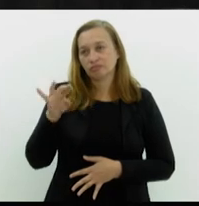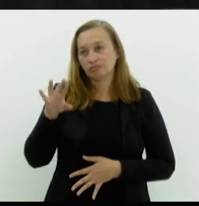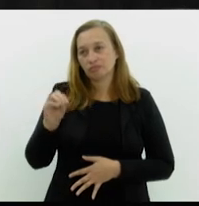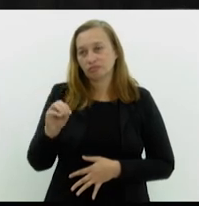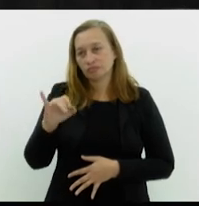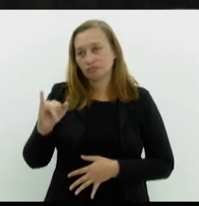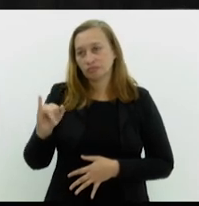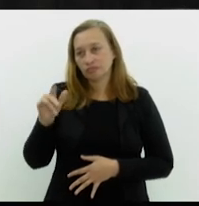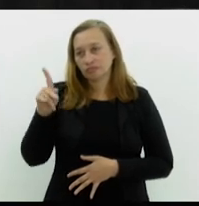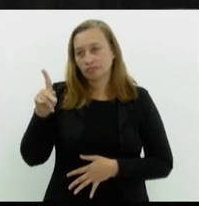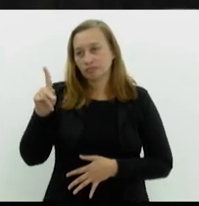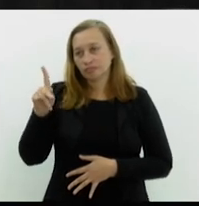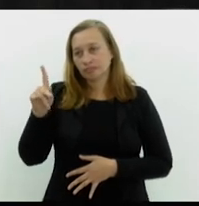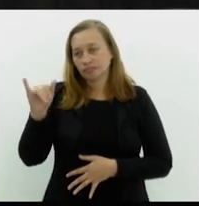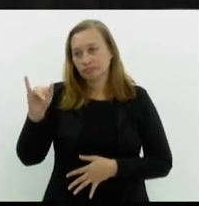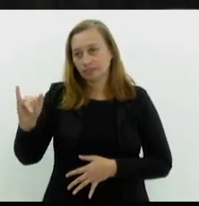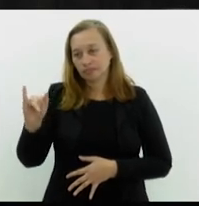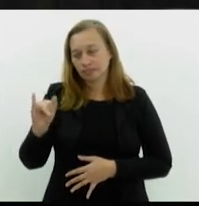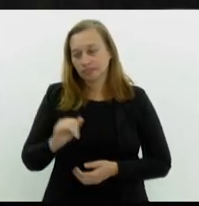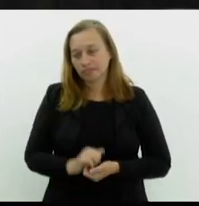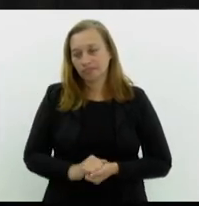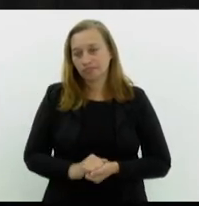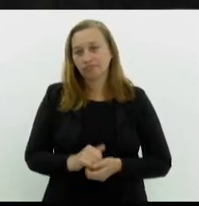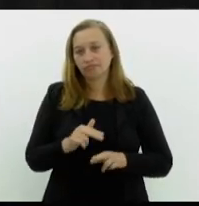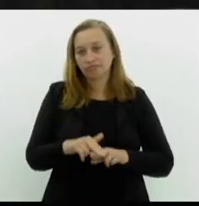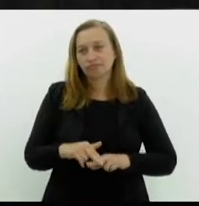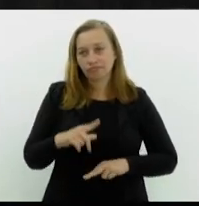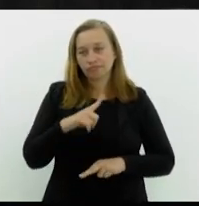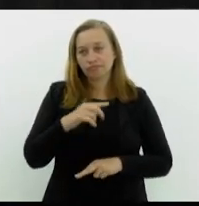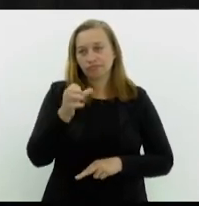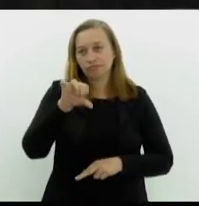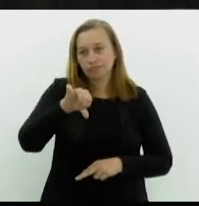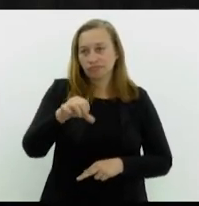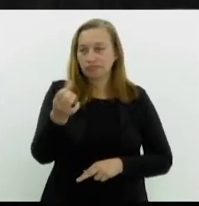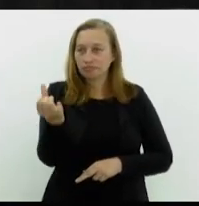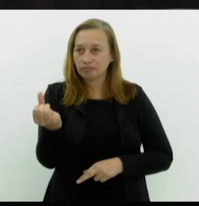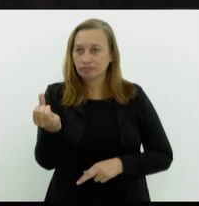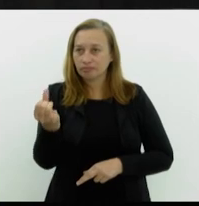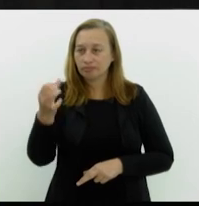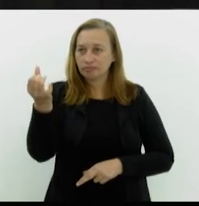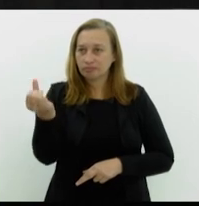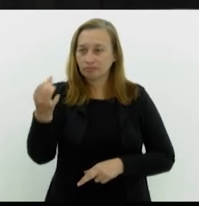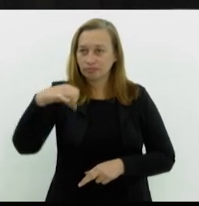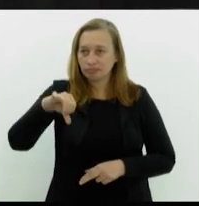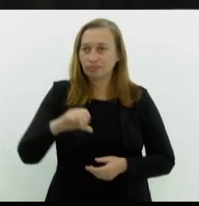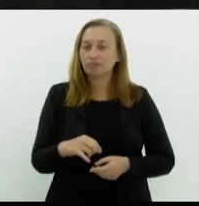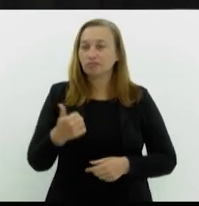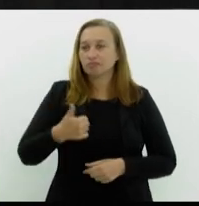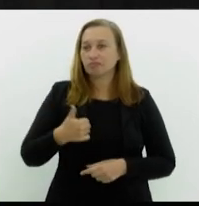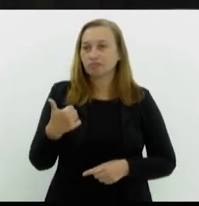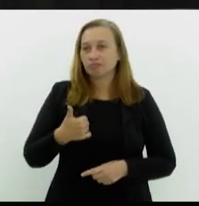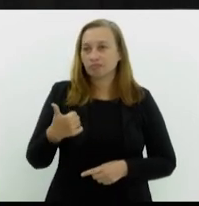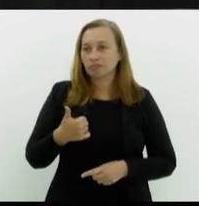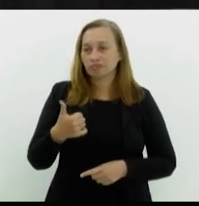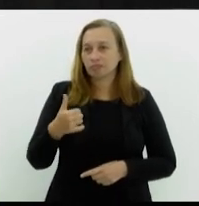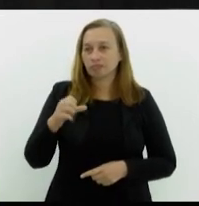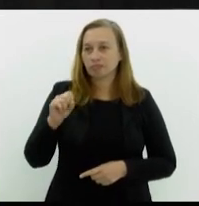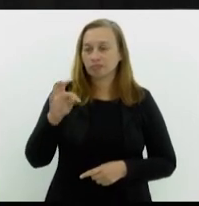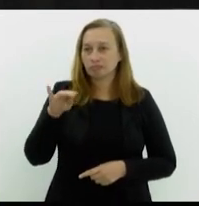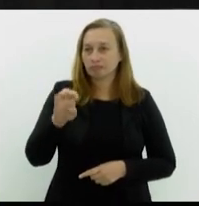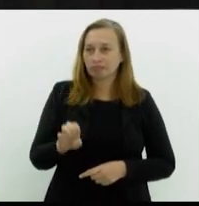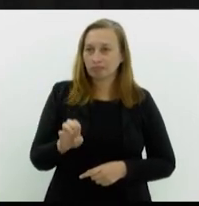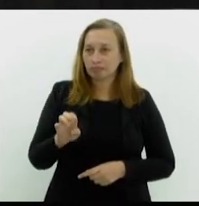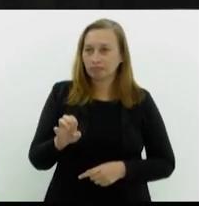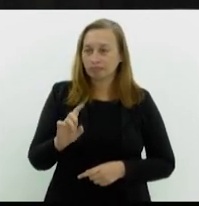por isso só tem 69 presentes, porque o primeiro suplente ainda não